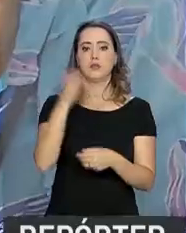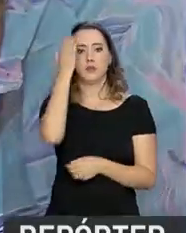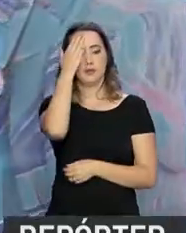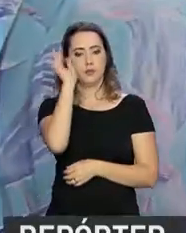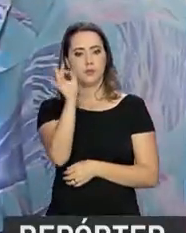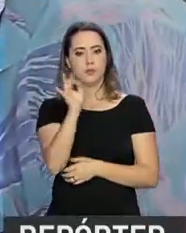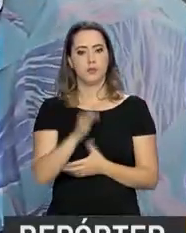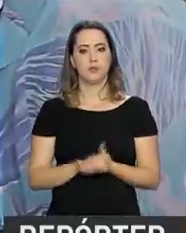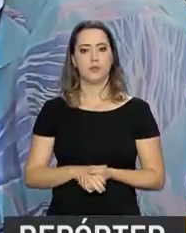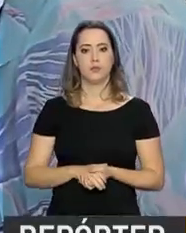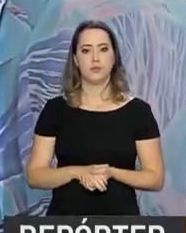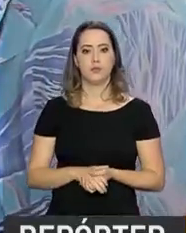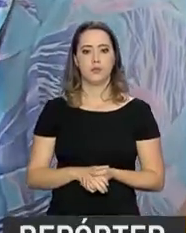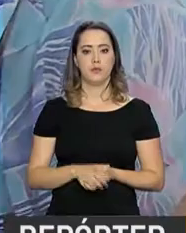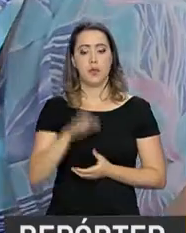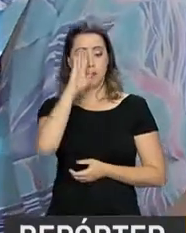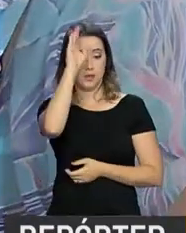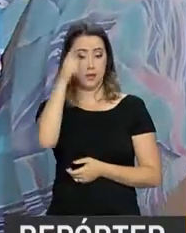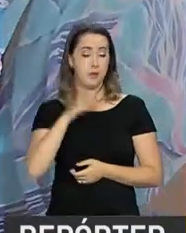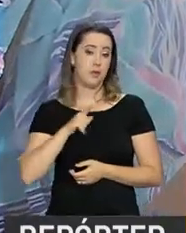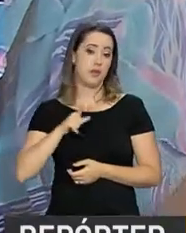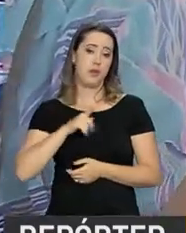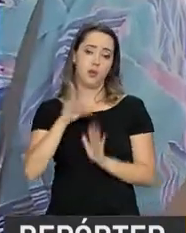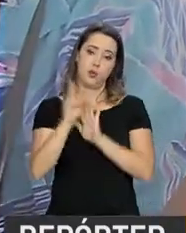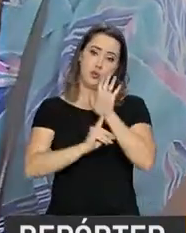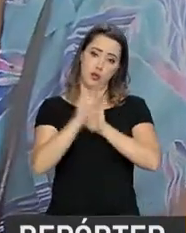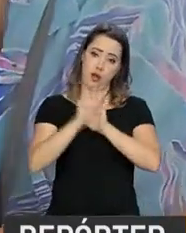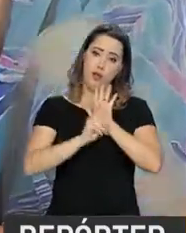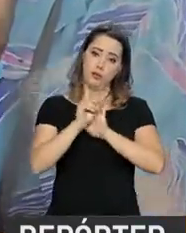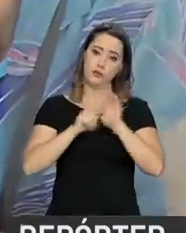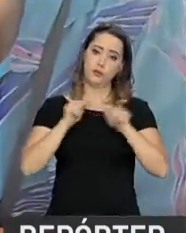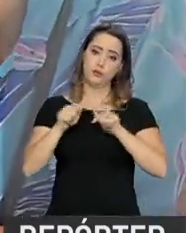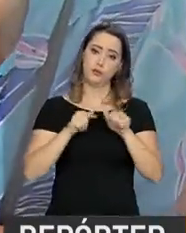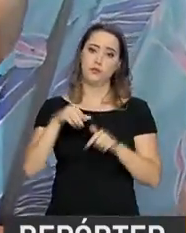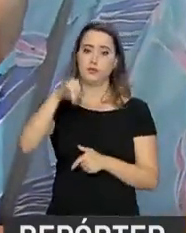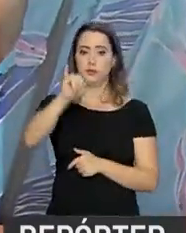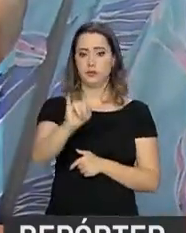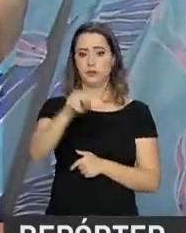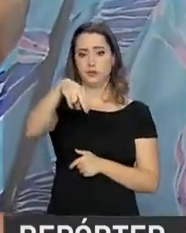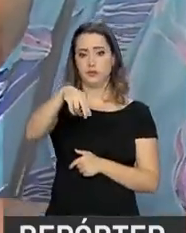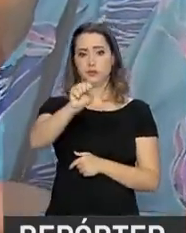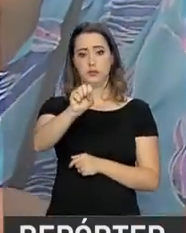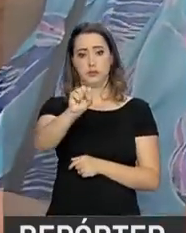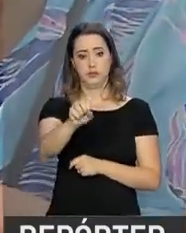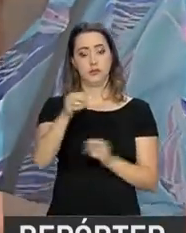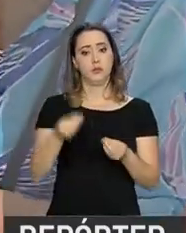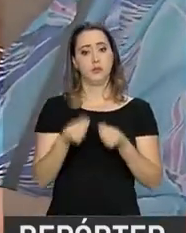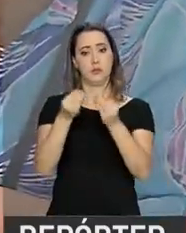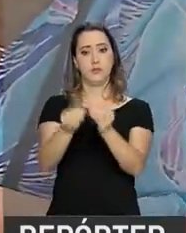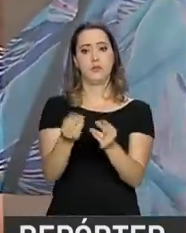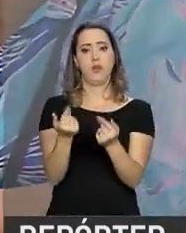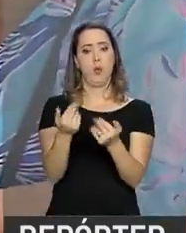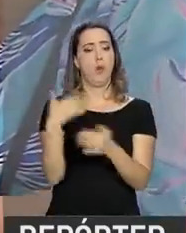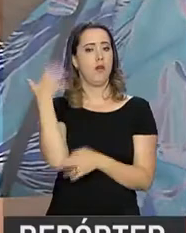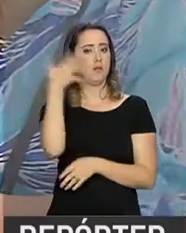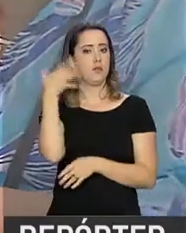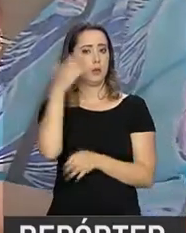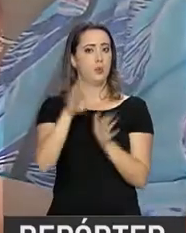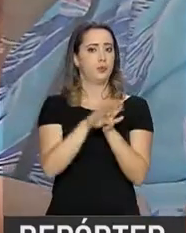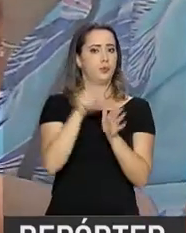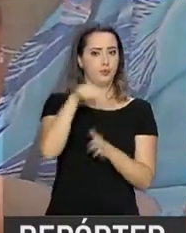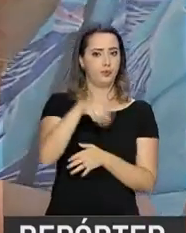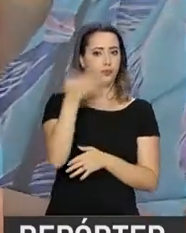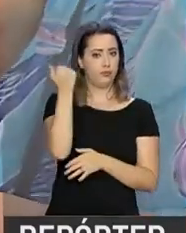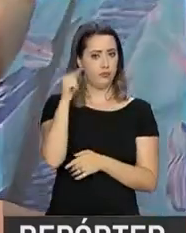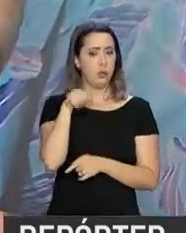disso. Principalmente para mim ter os direitos, né, que o INSS, né, garante, né, assim como eles me explicaram quando eu vim para